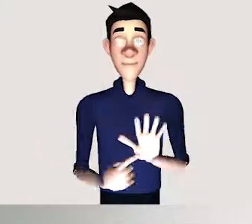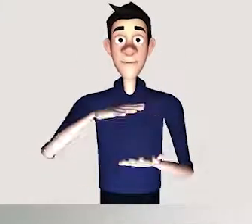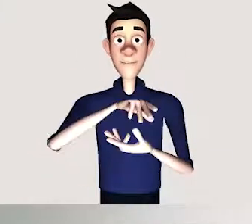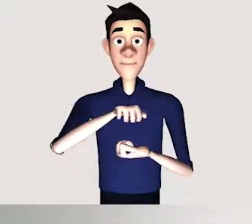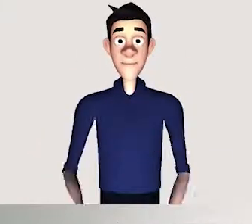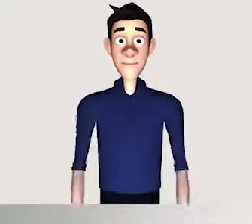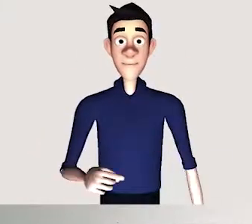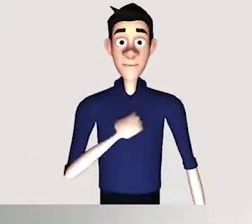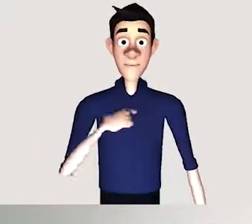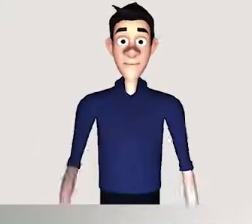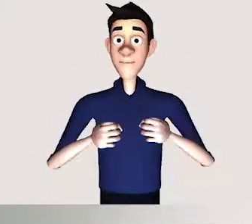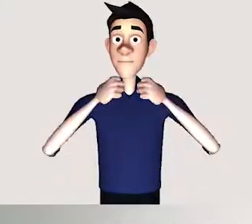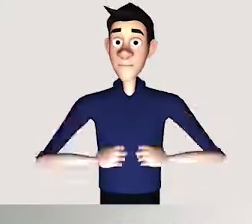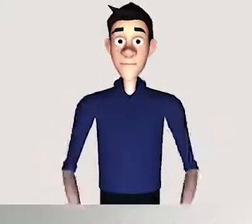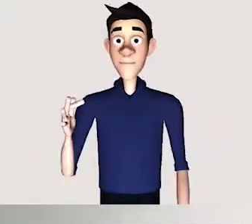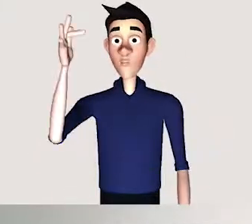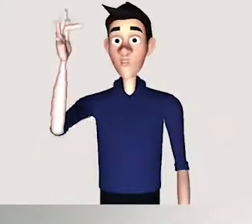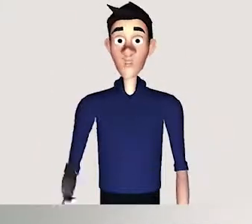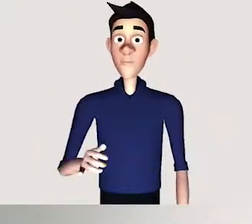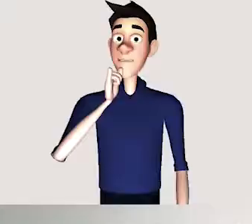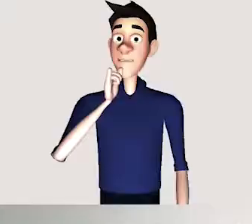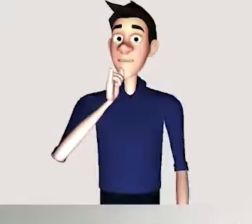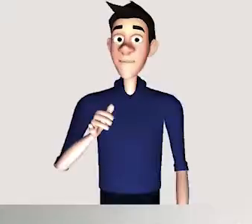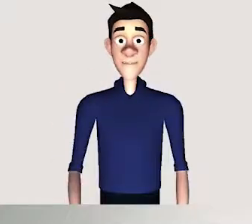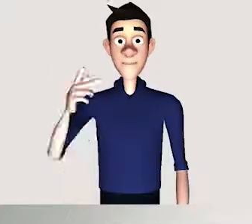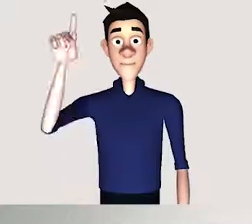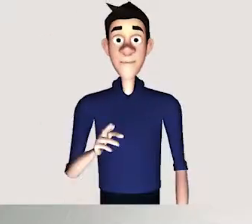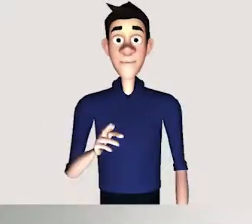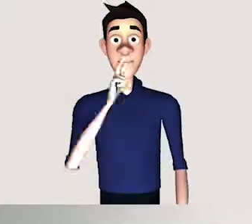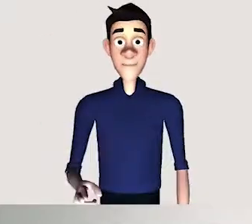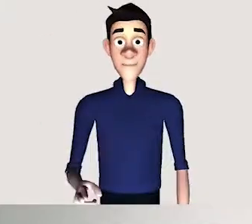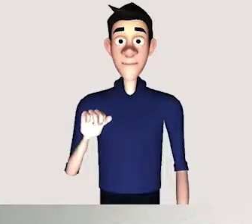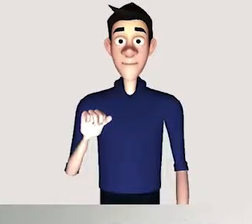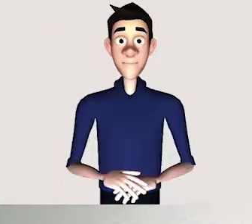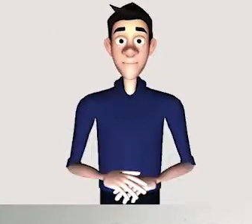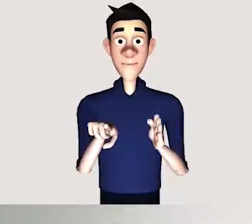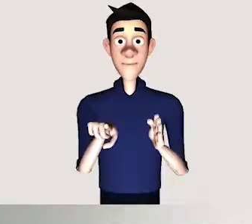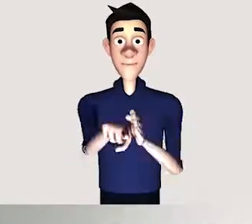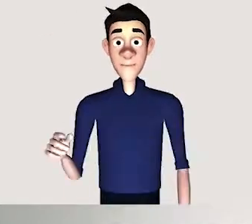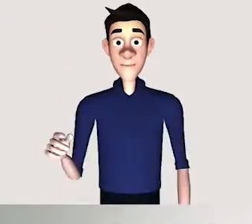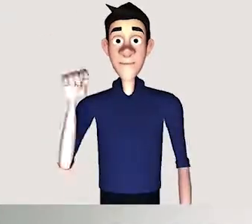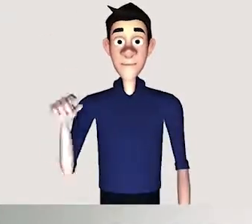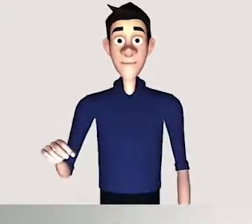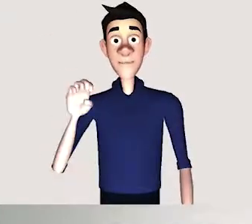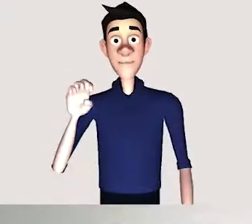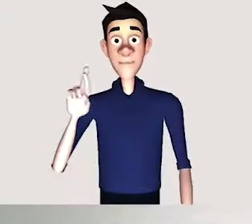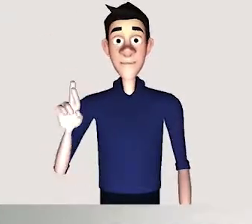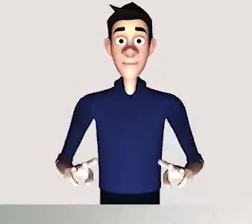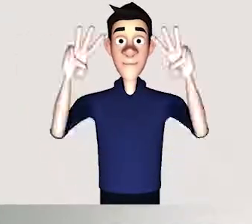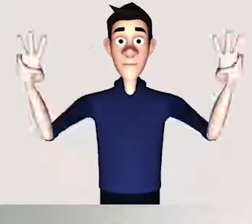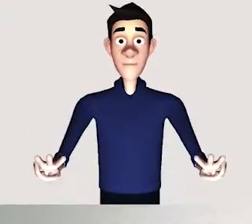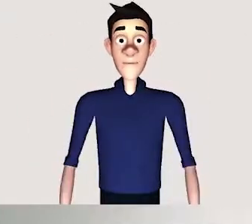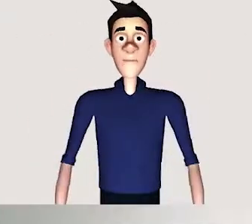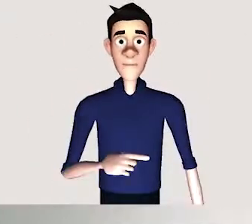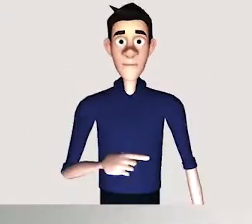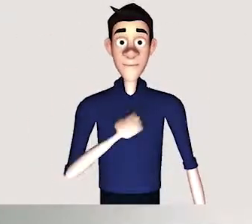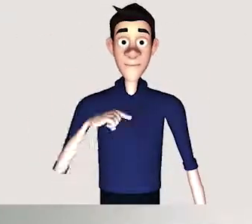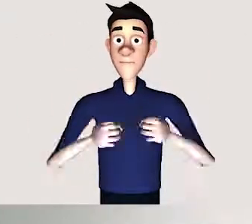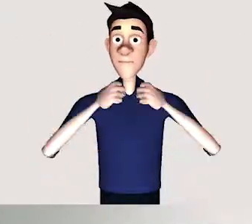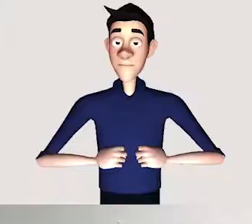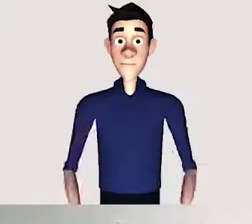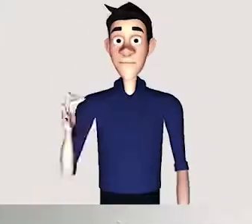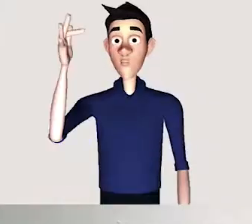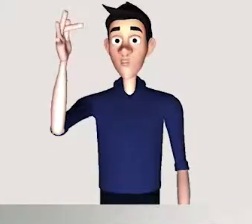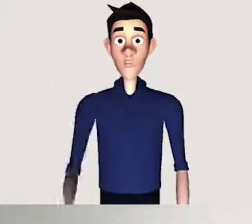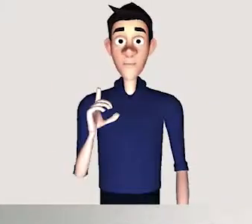uma ponte. Os museus são janelas, portas e pontes, portais que articulam